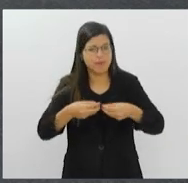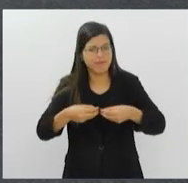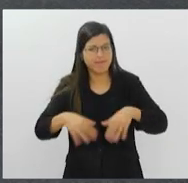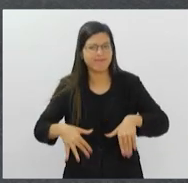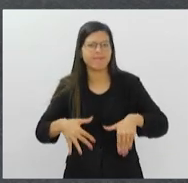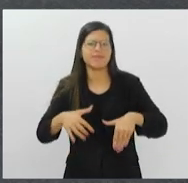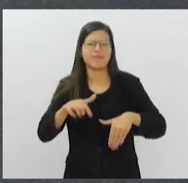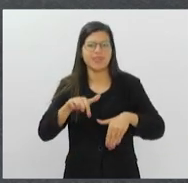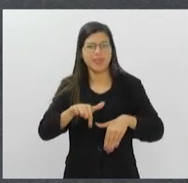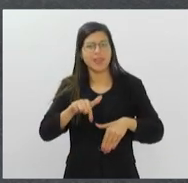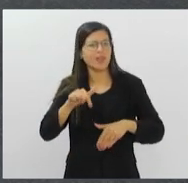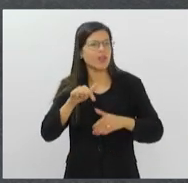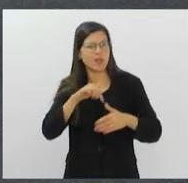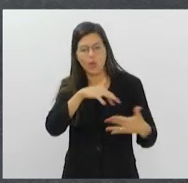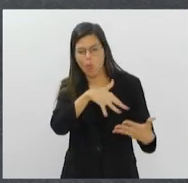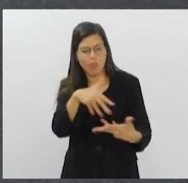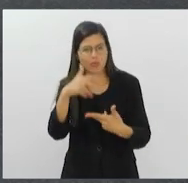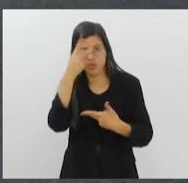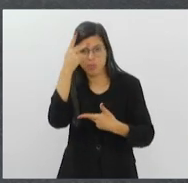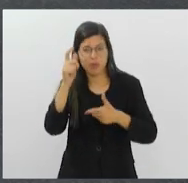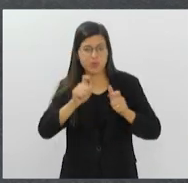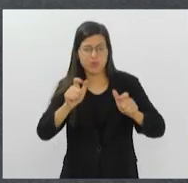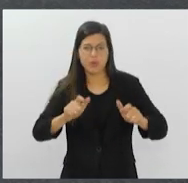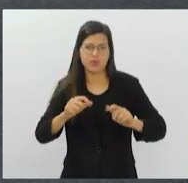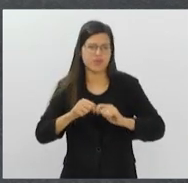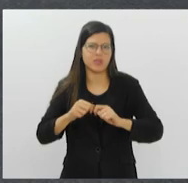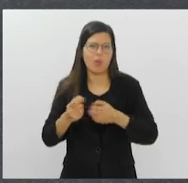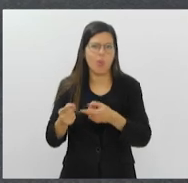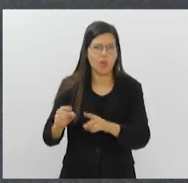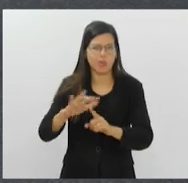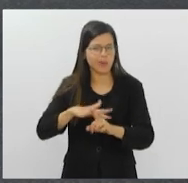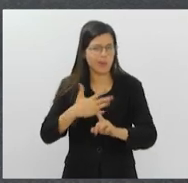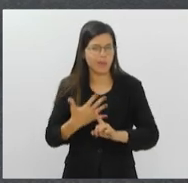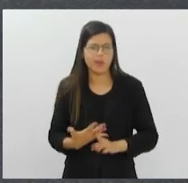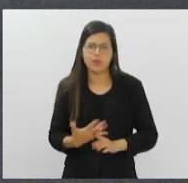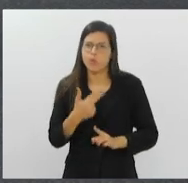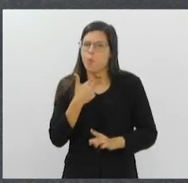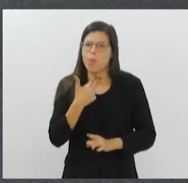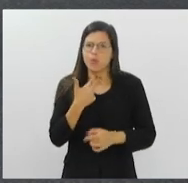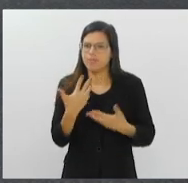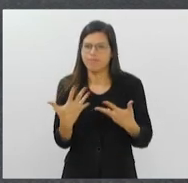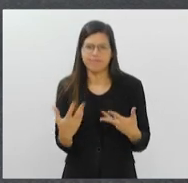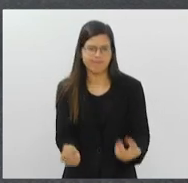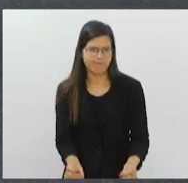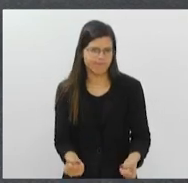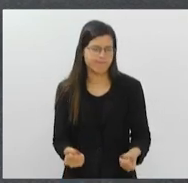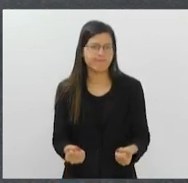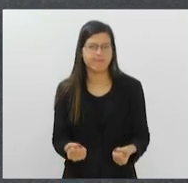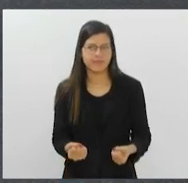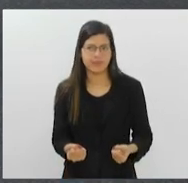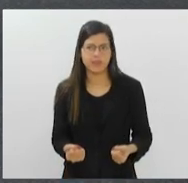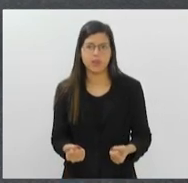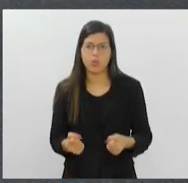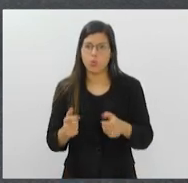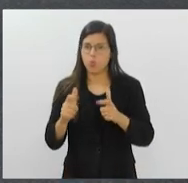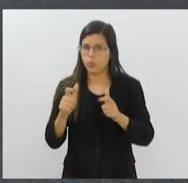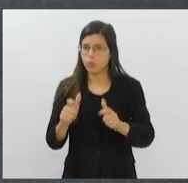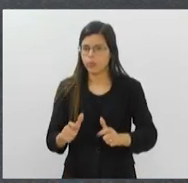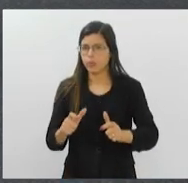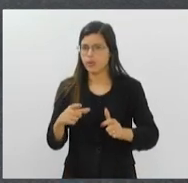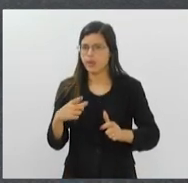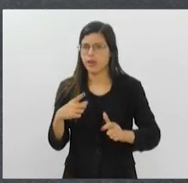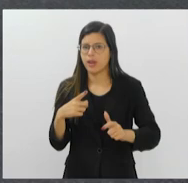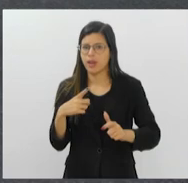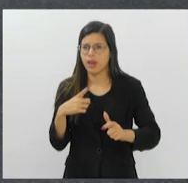humanidade cometeu ao longo de tanto tempo, e nós não podemos admitir isso, ainda mais num lugar que tem